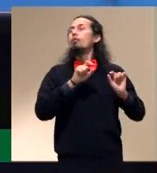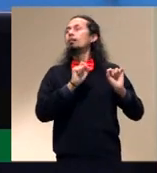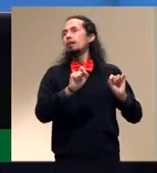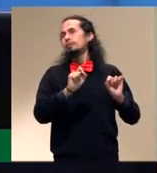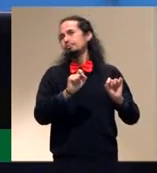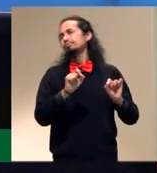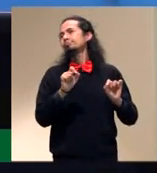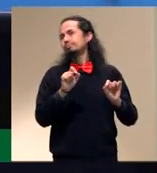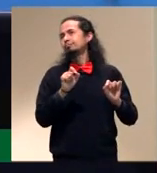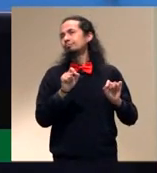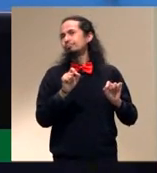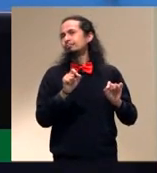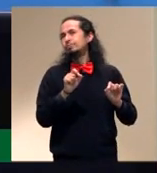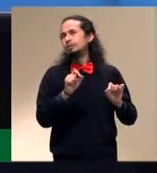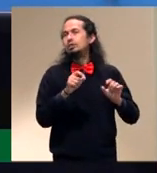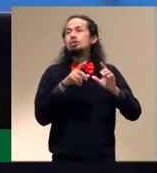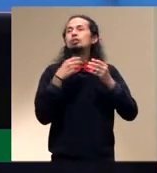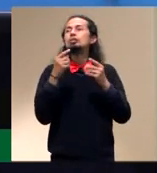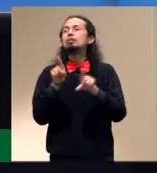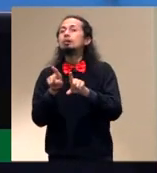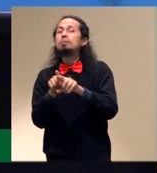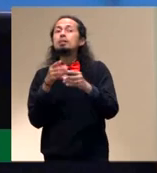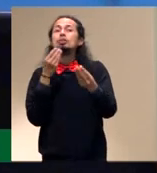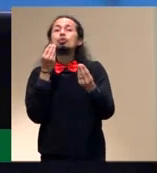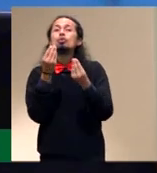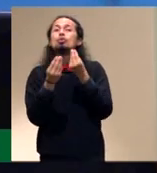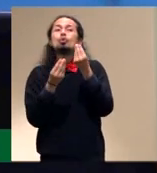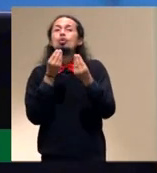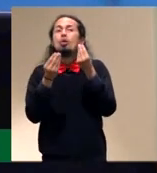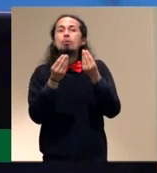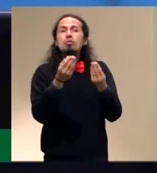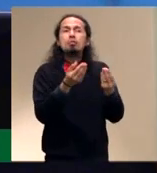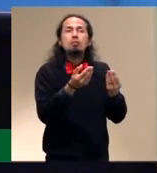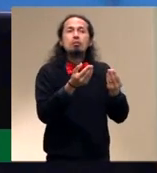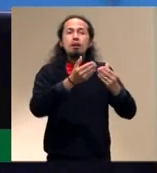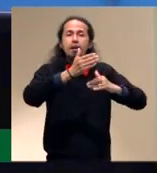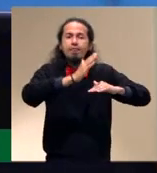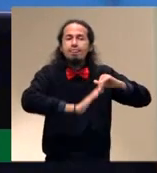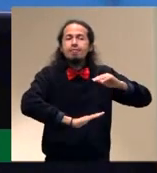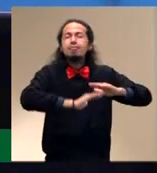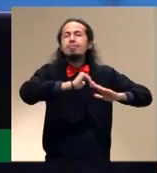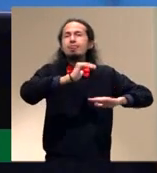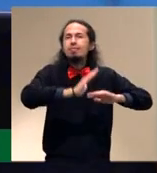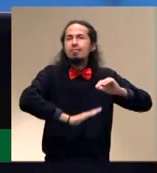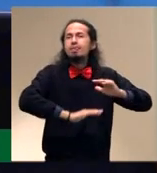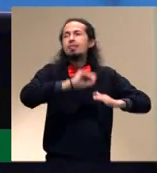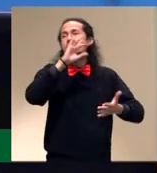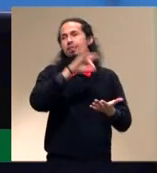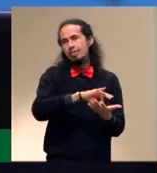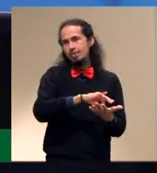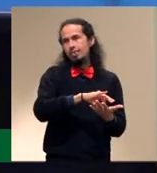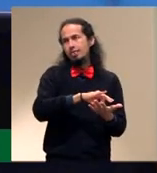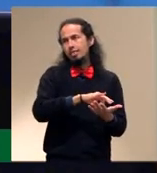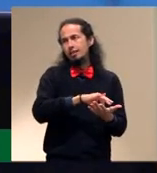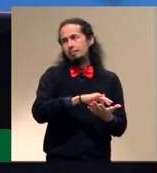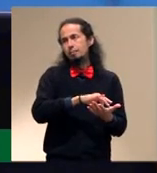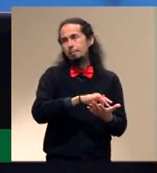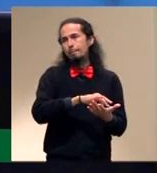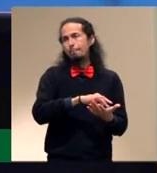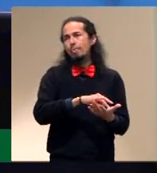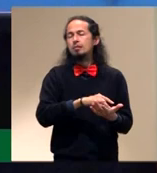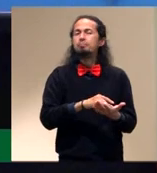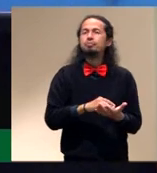como viabilizá-lo? E como dizer, a partir desse objetivo, para o